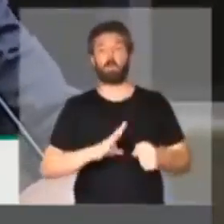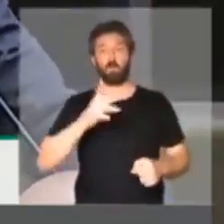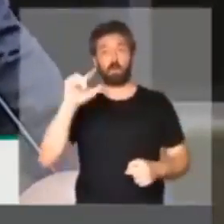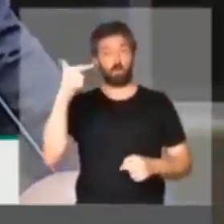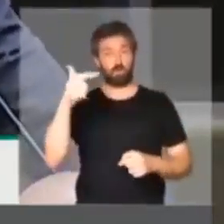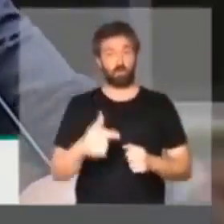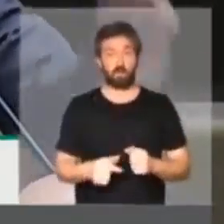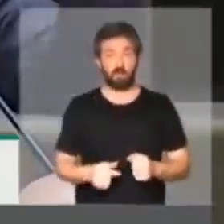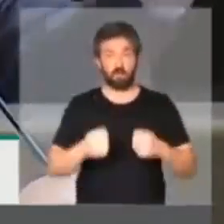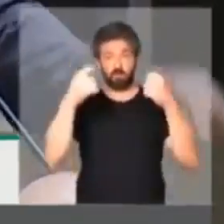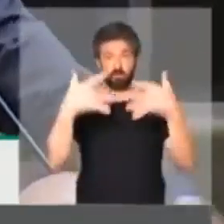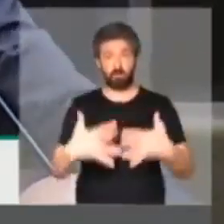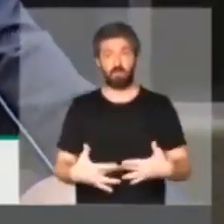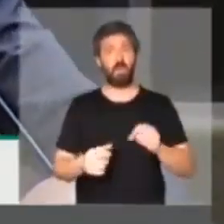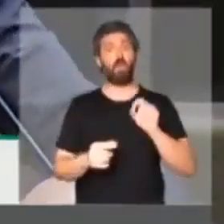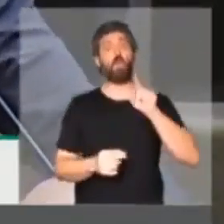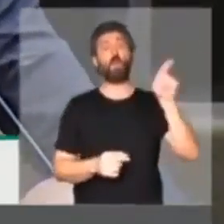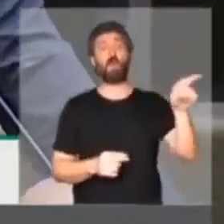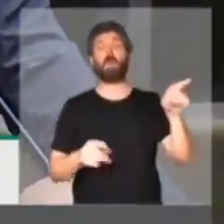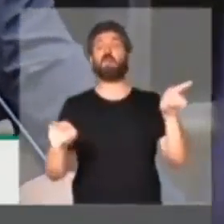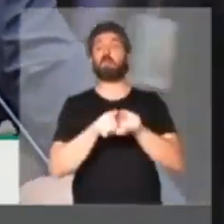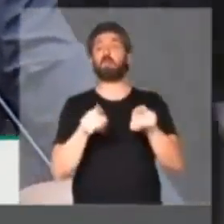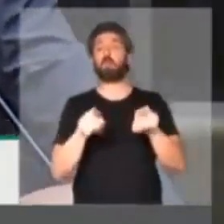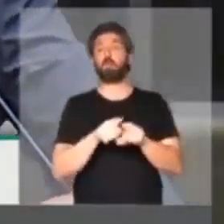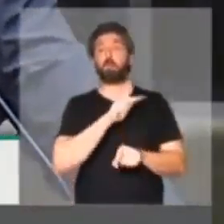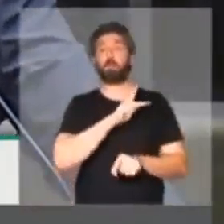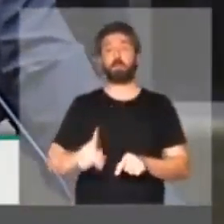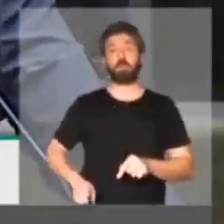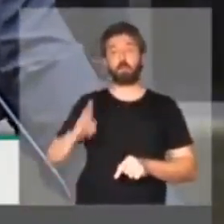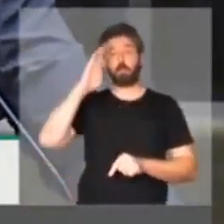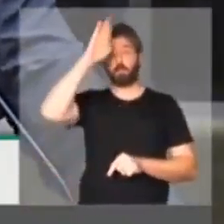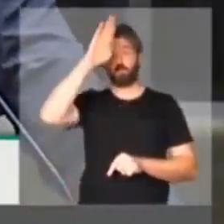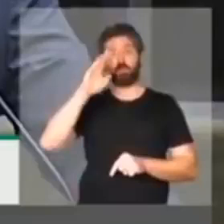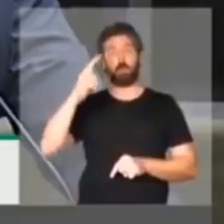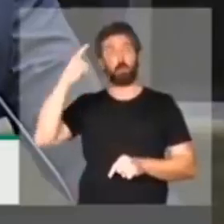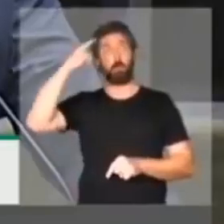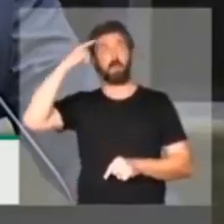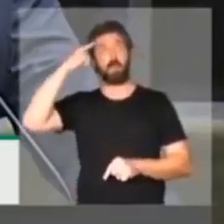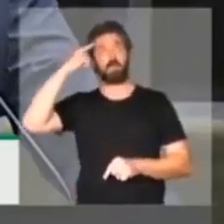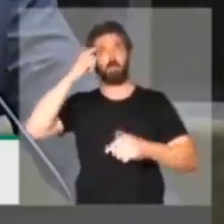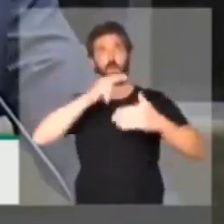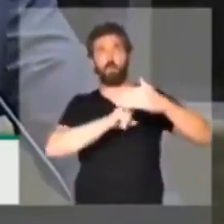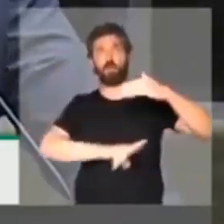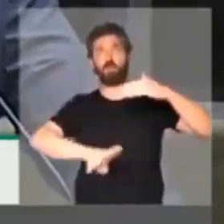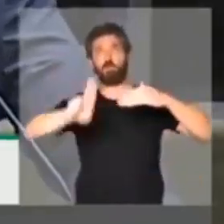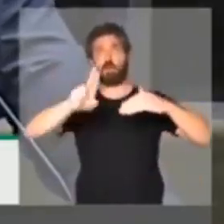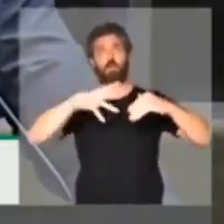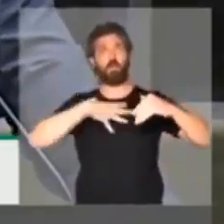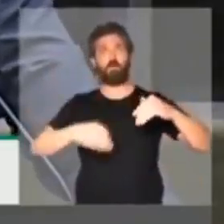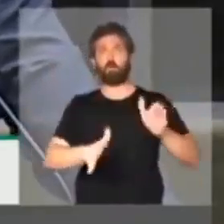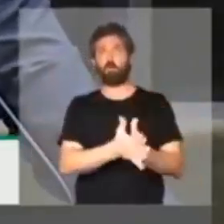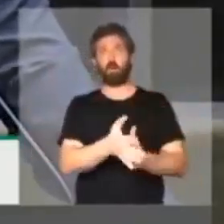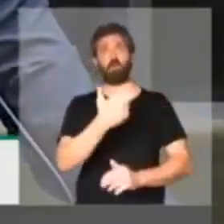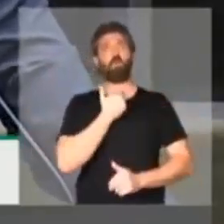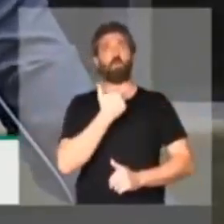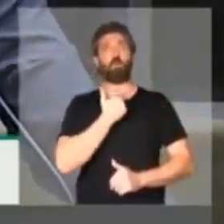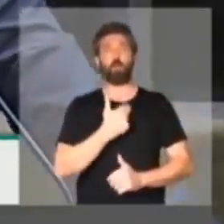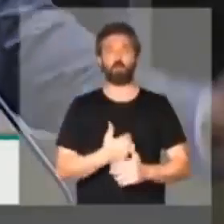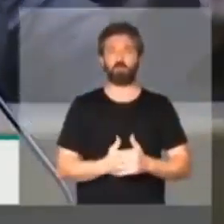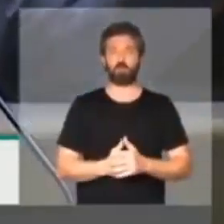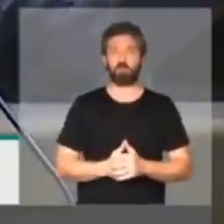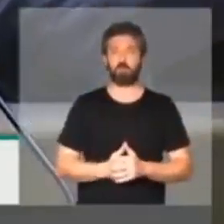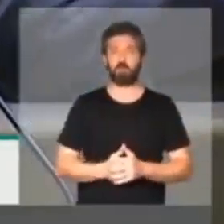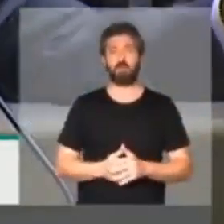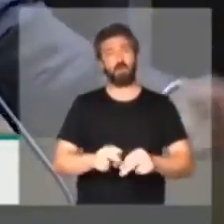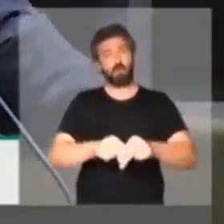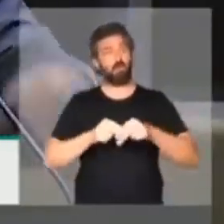coragem de justificar aqui o que ele e o presidente pensam. Que a universidade não é para os filhos da classe trabalhadora. É